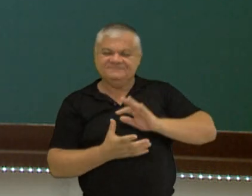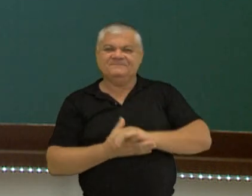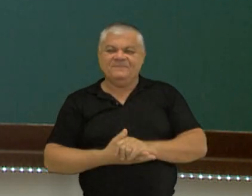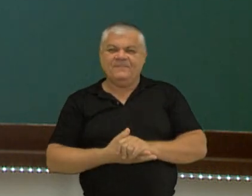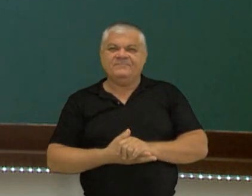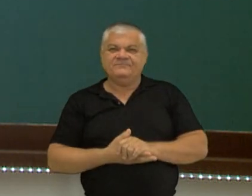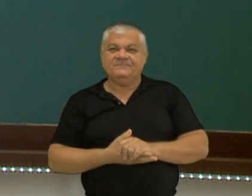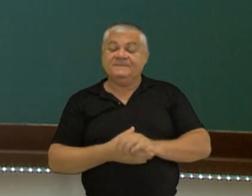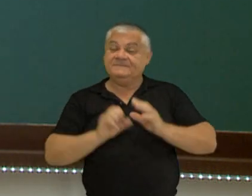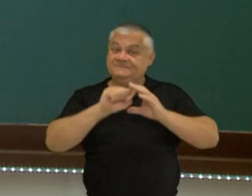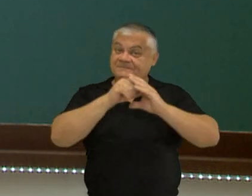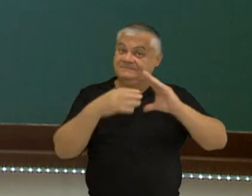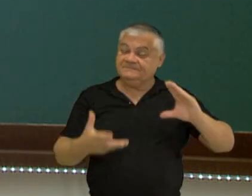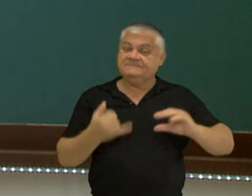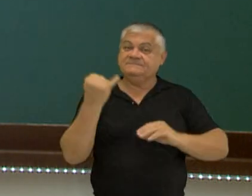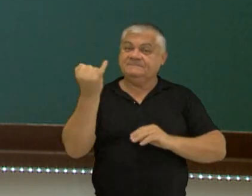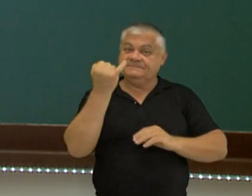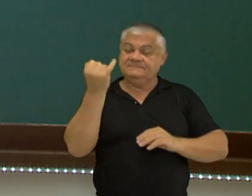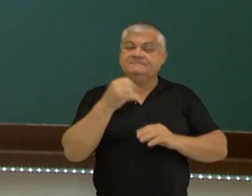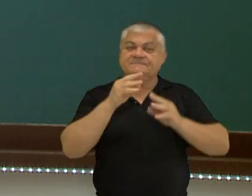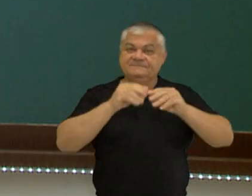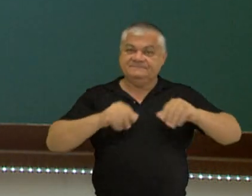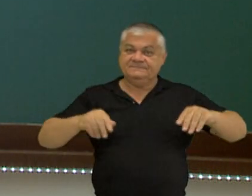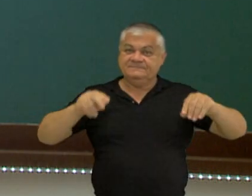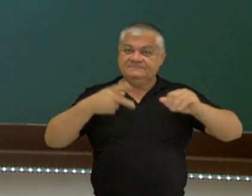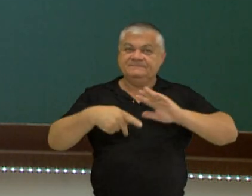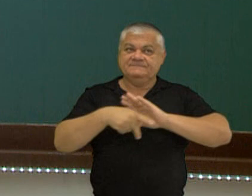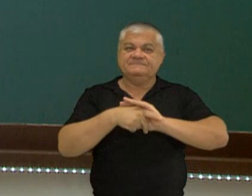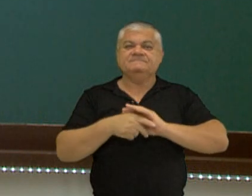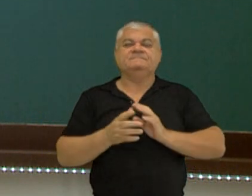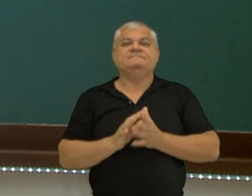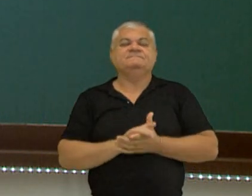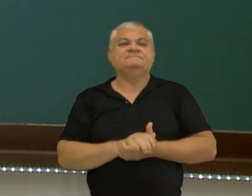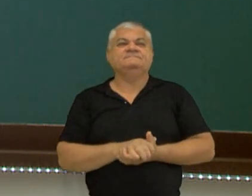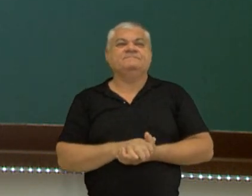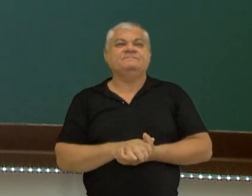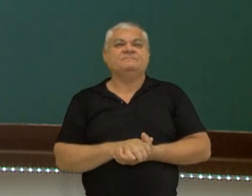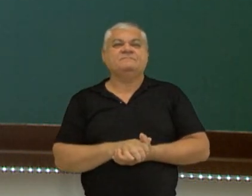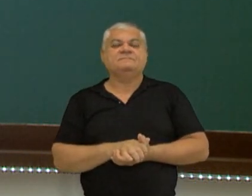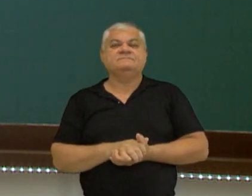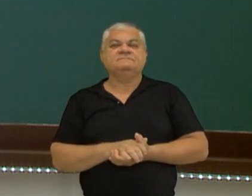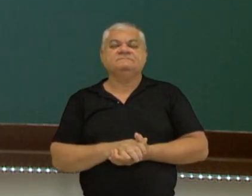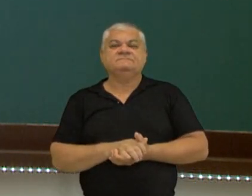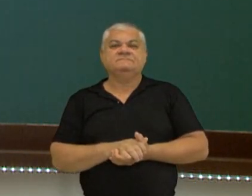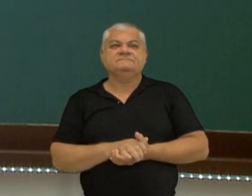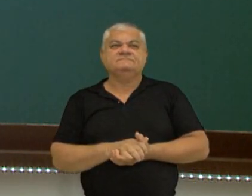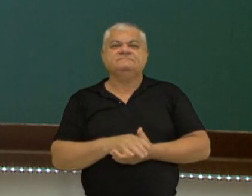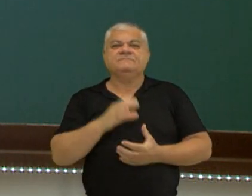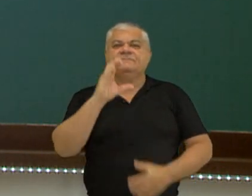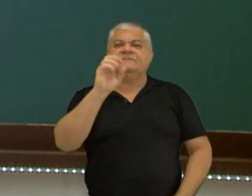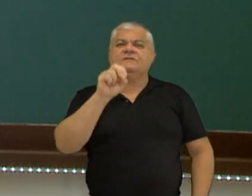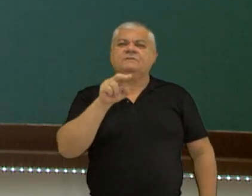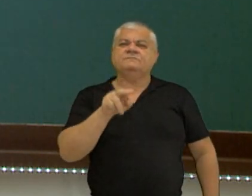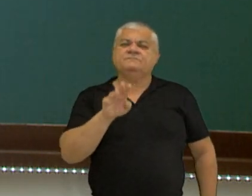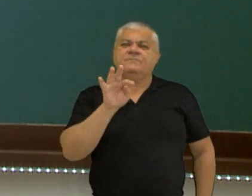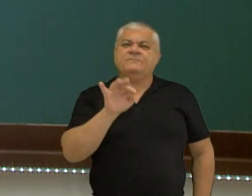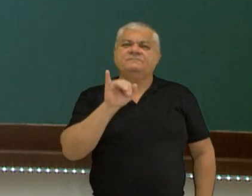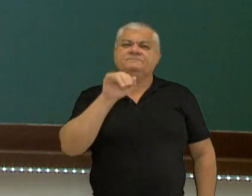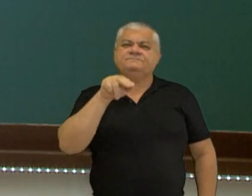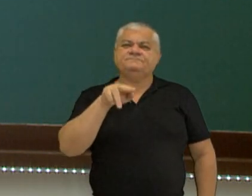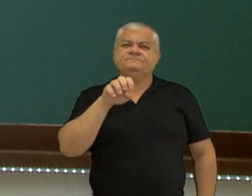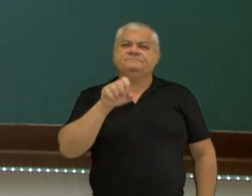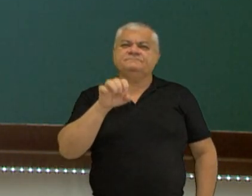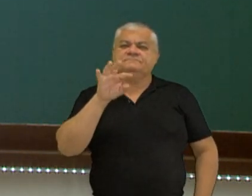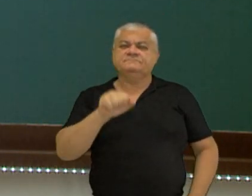São características importantes aí das terras do nosso planeta. Daí, o que nós pensamos sobre continentes? Com base na